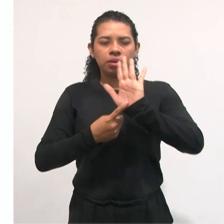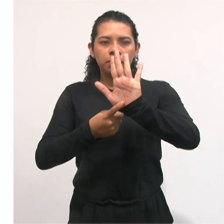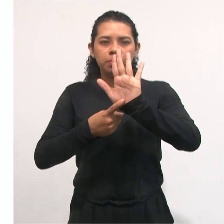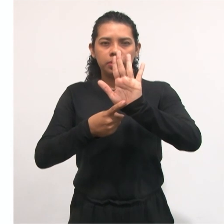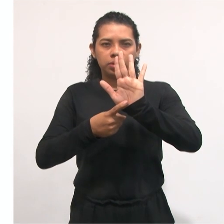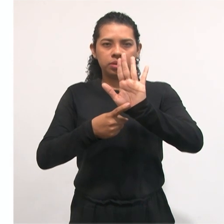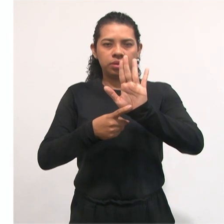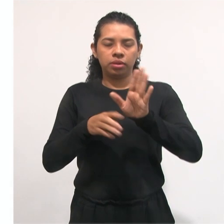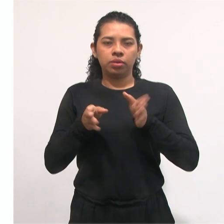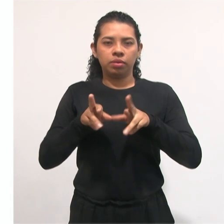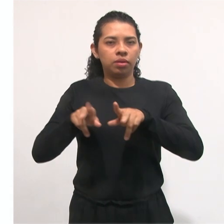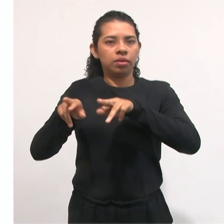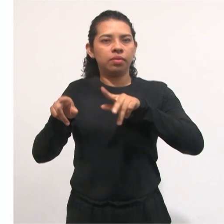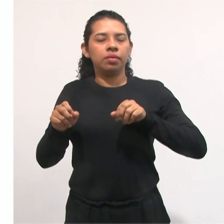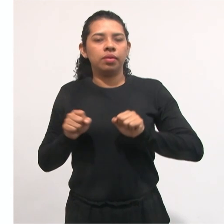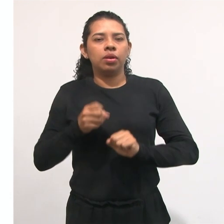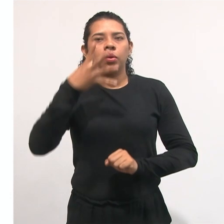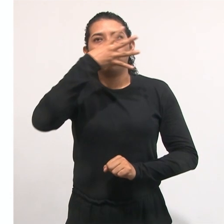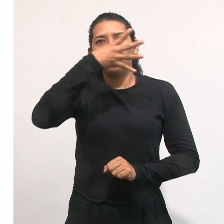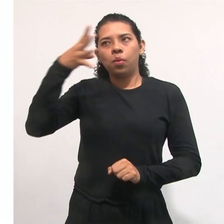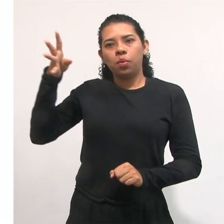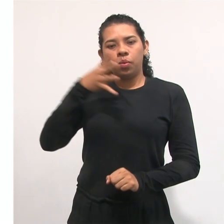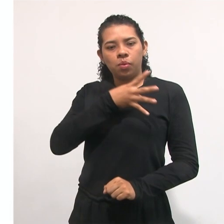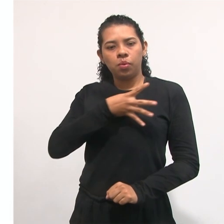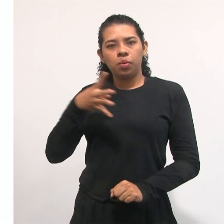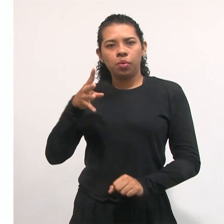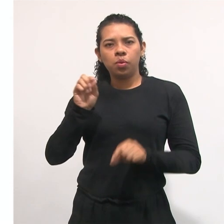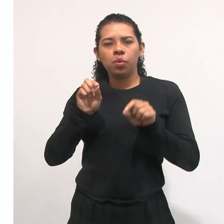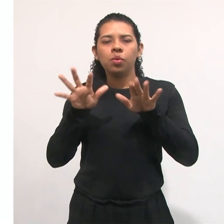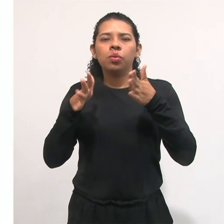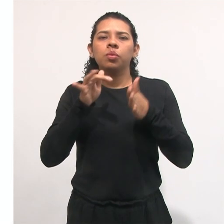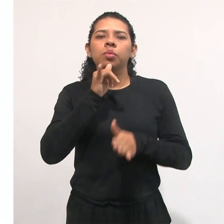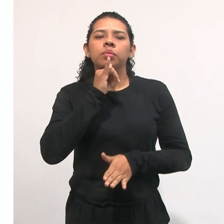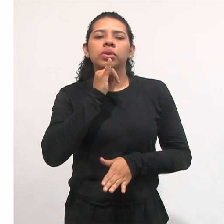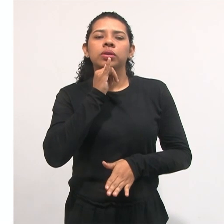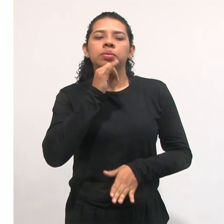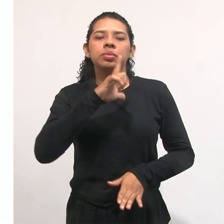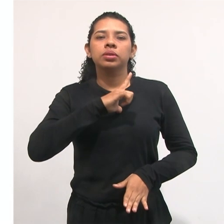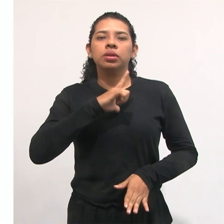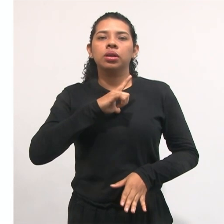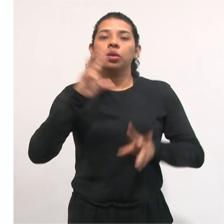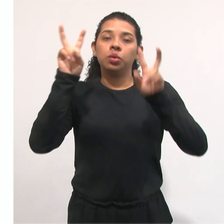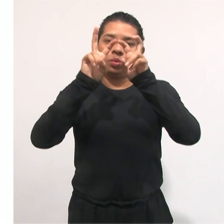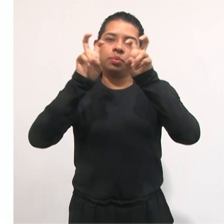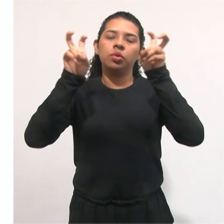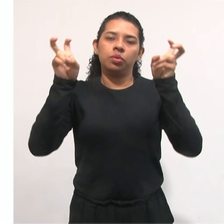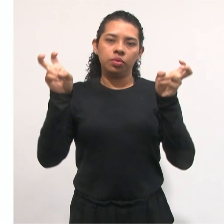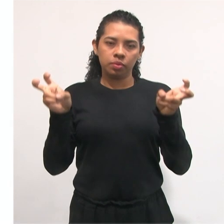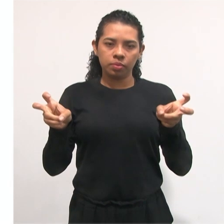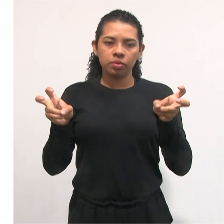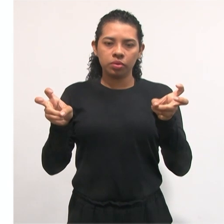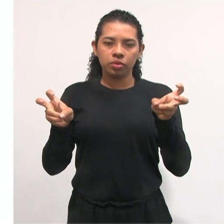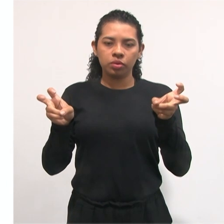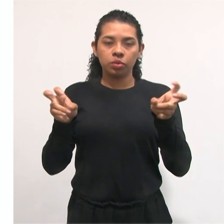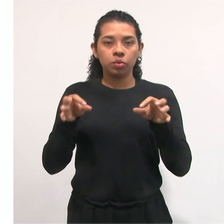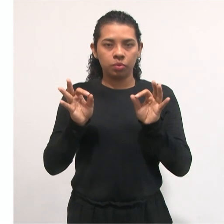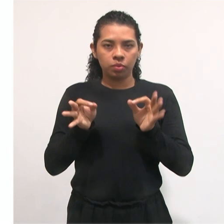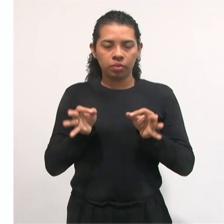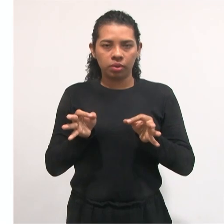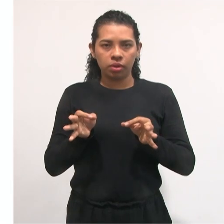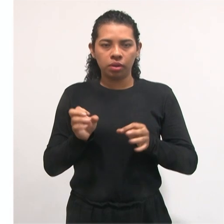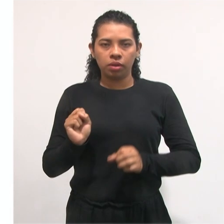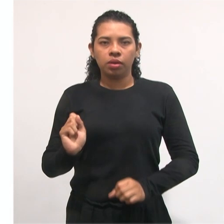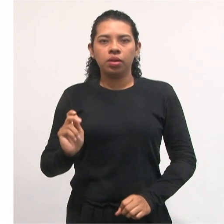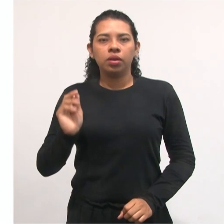essa tabela aqui que ela vai dizer o que significa cada coisa dessa na distribuição de frequência. Então, por